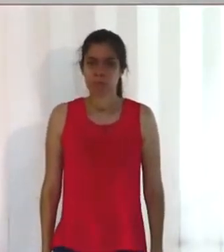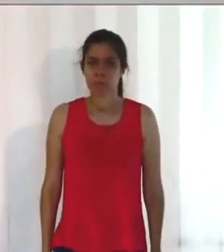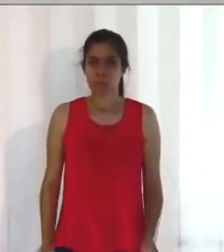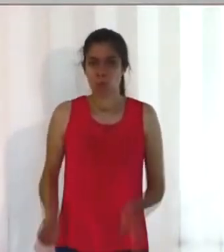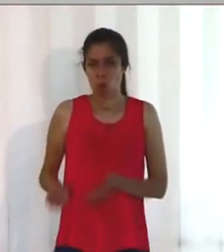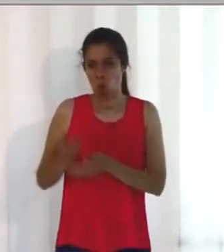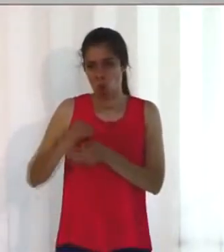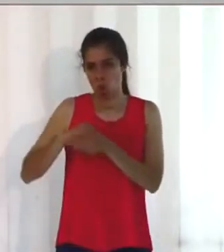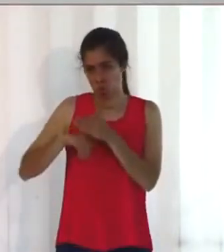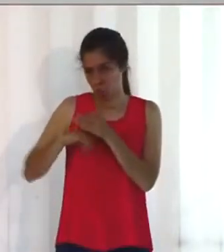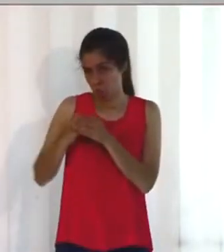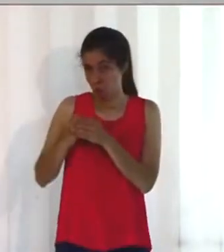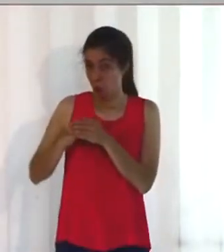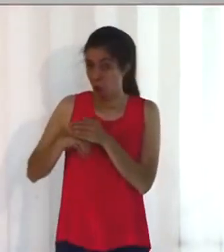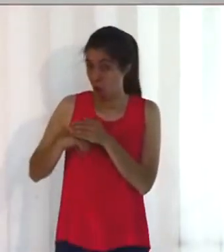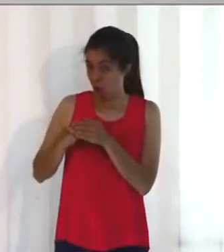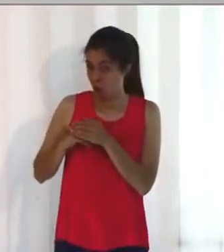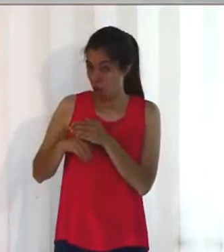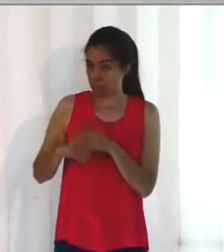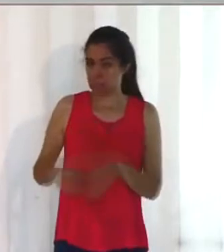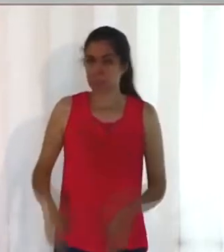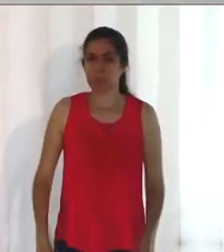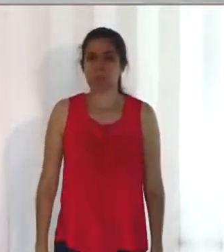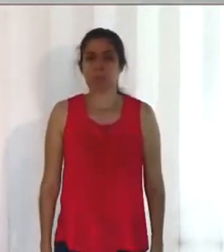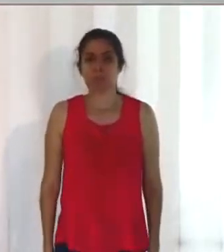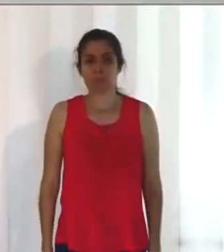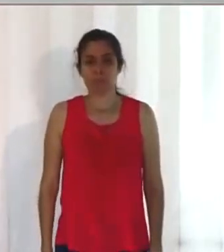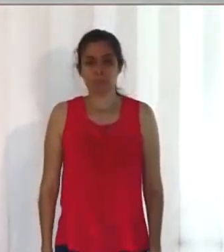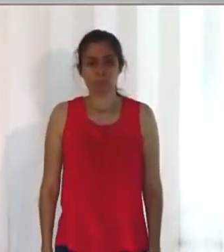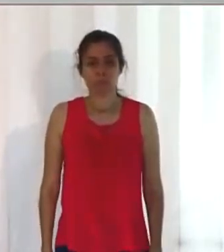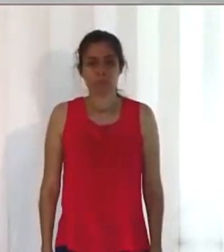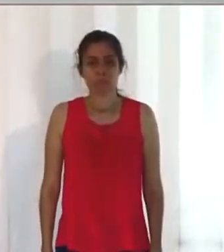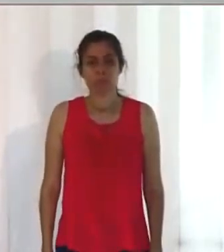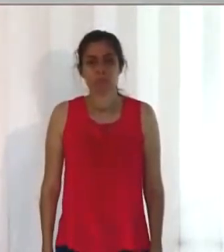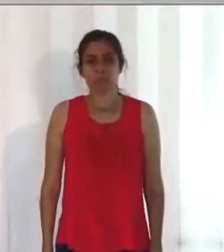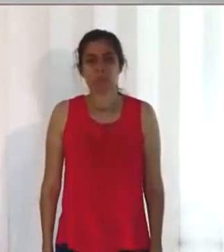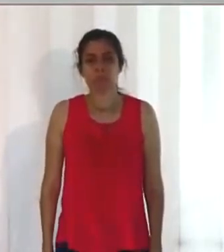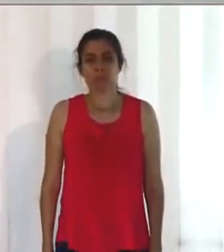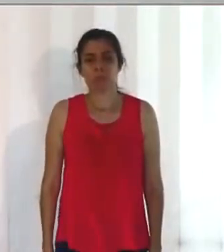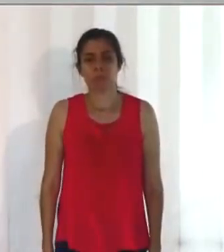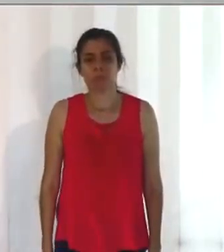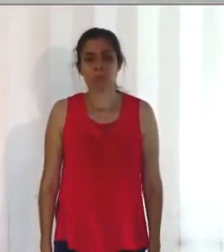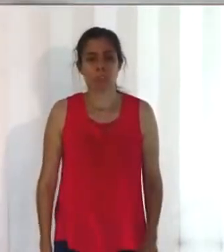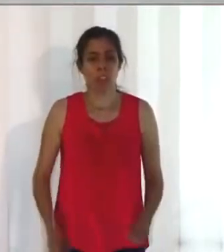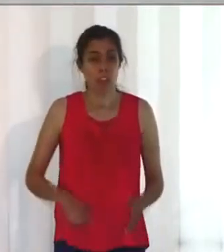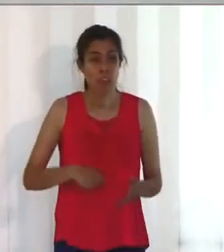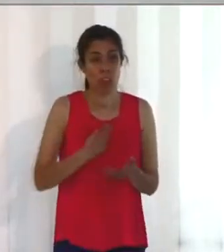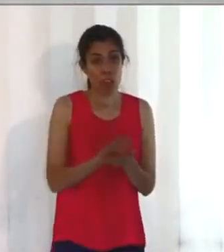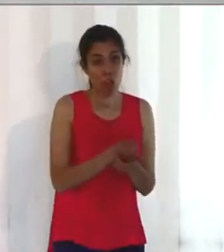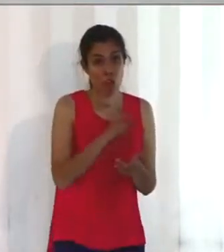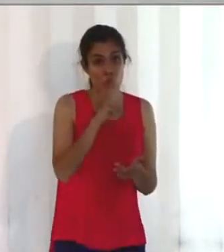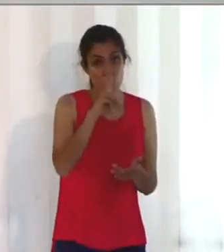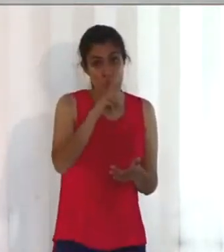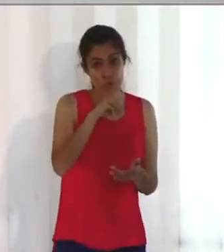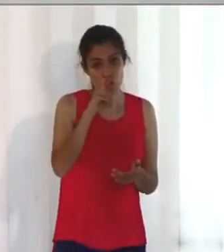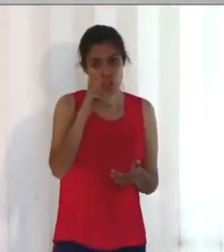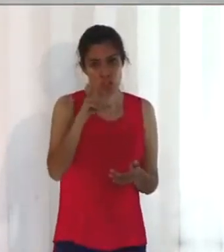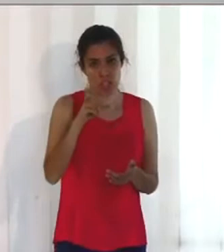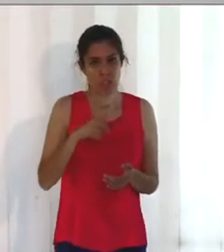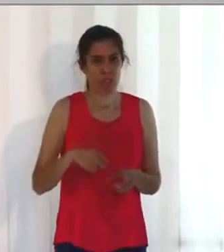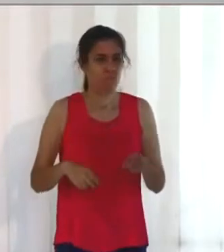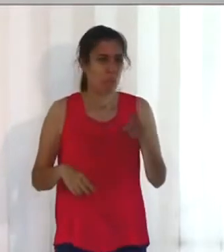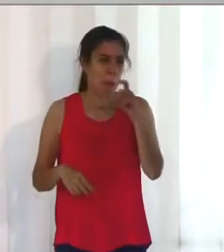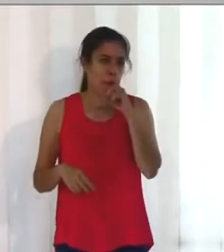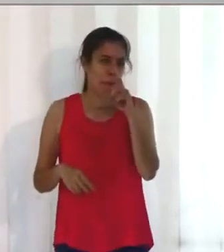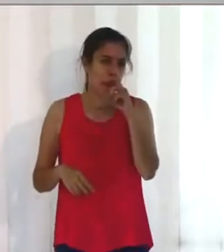25, porque a gente nunca sabe, né, como será amanhã, a gente tem que se prevenir, vamos dar 25. E aí mentiram